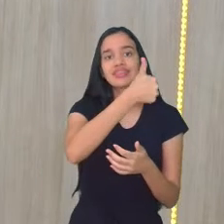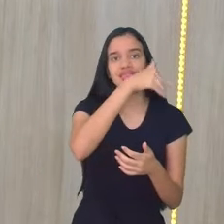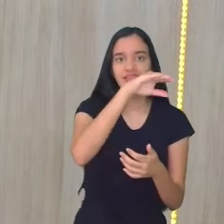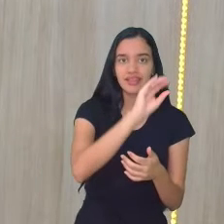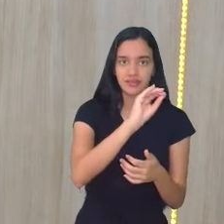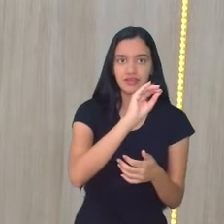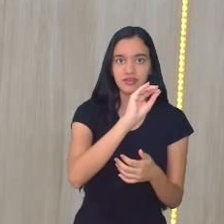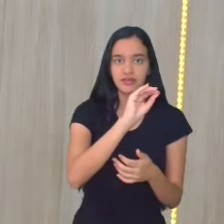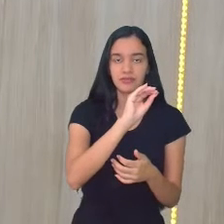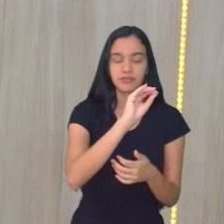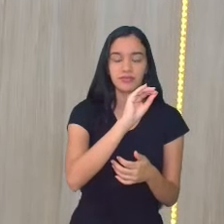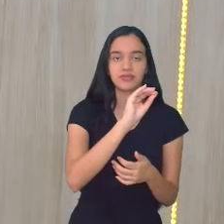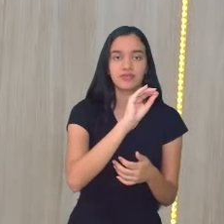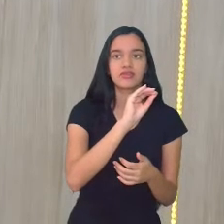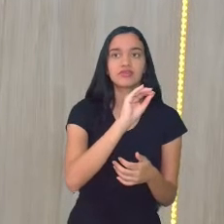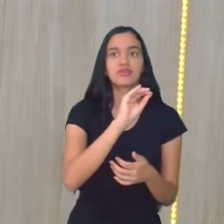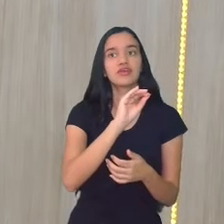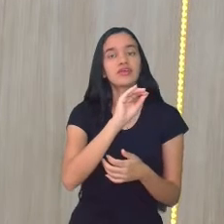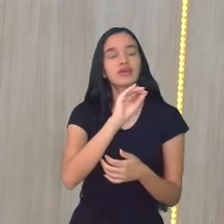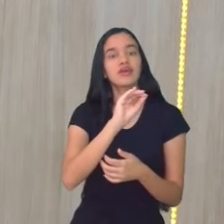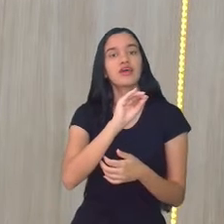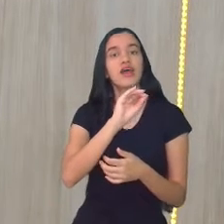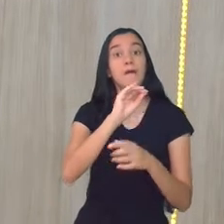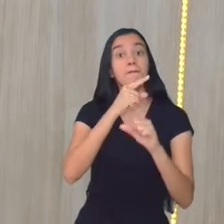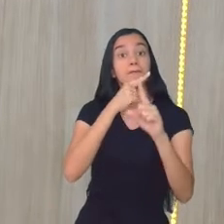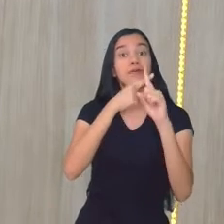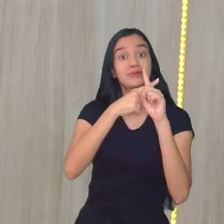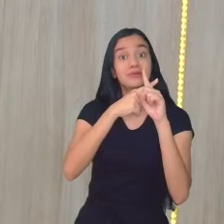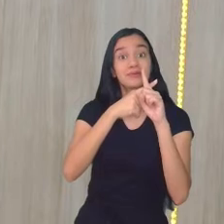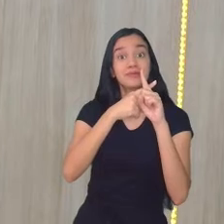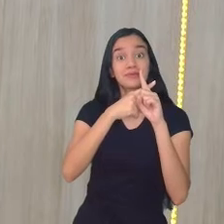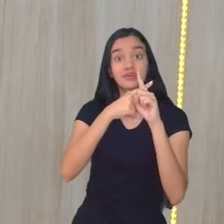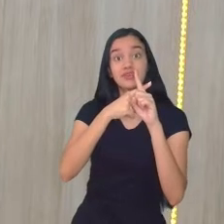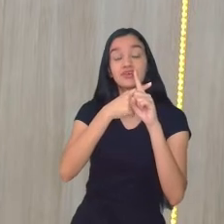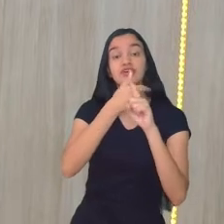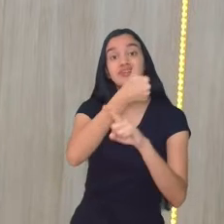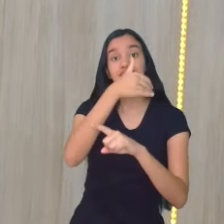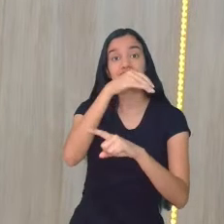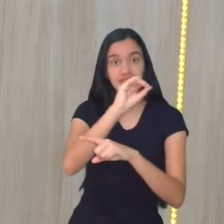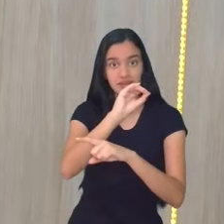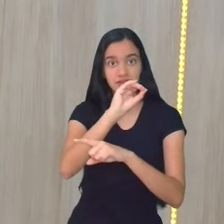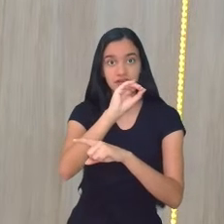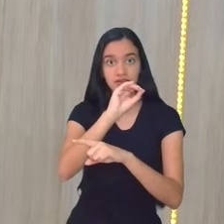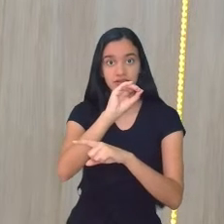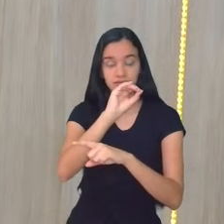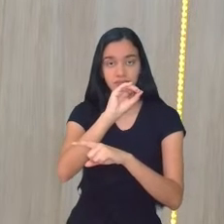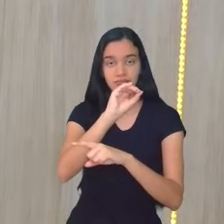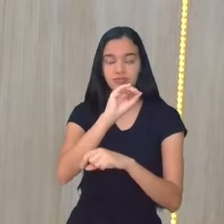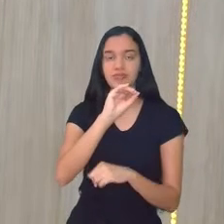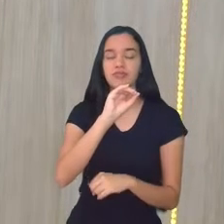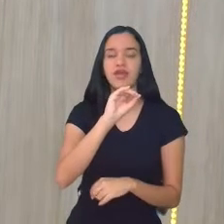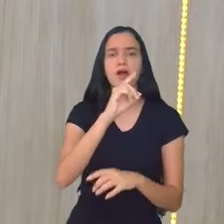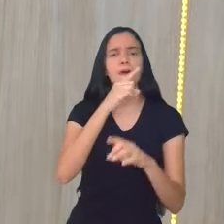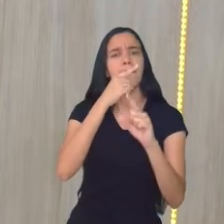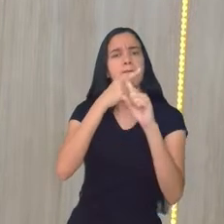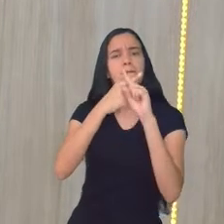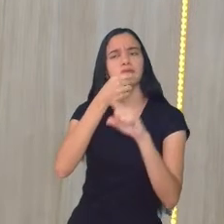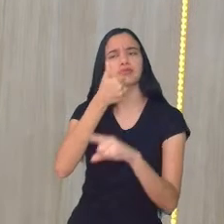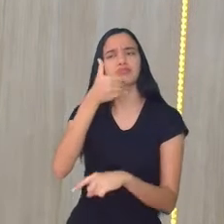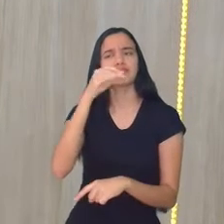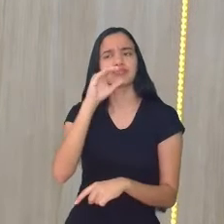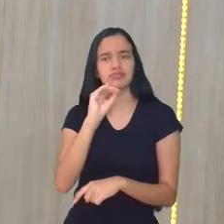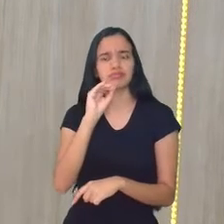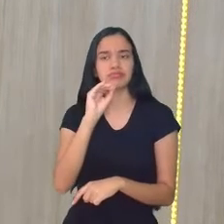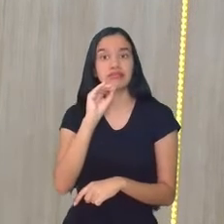10 hectômetros. Multiplique por 10, vai dar 10 decâmetros. Multiplique por